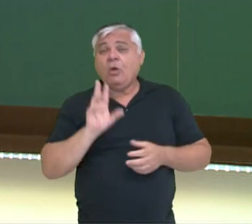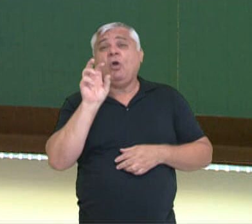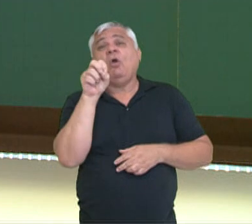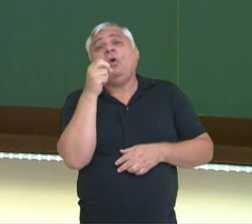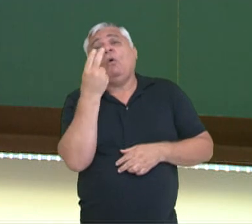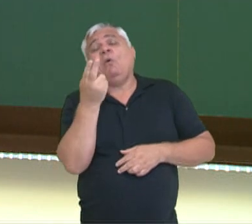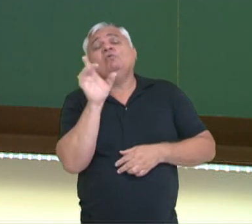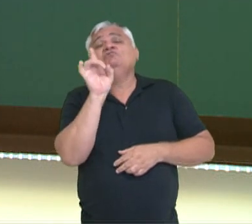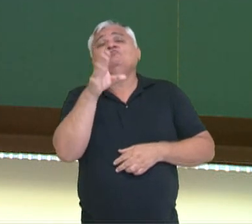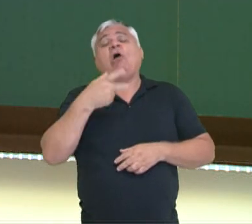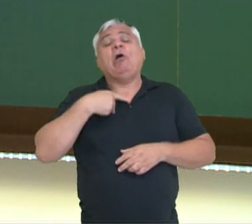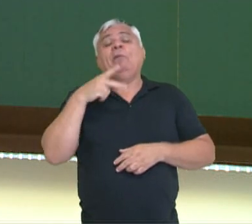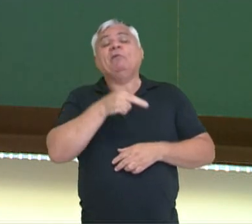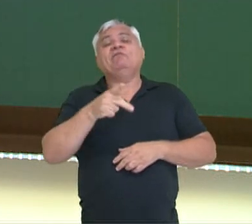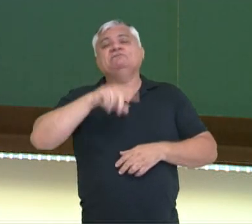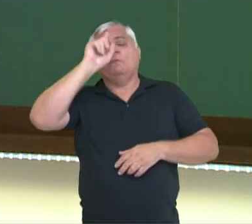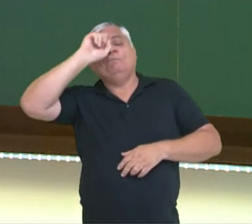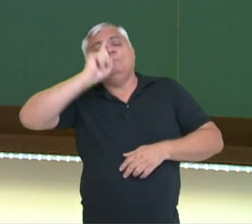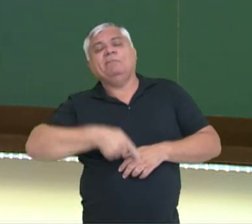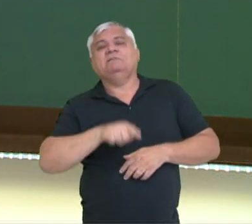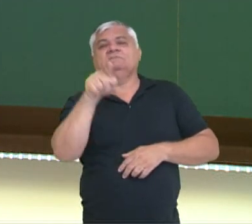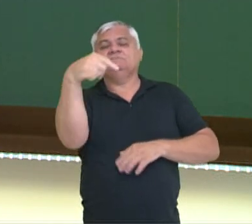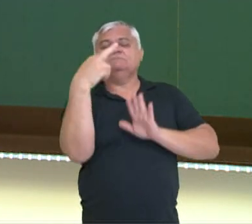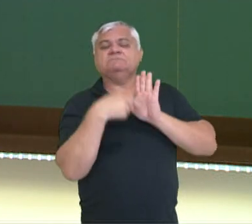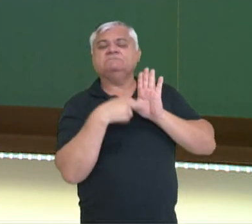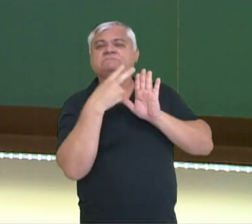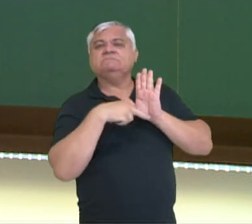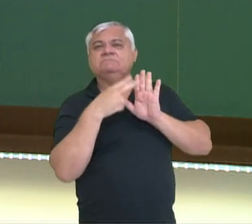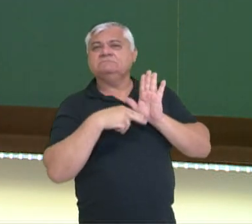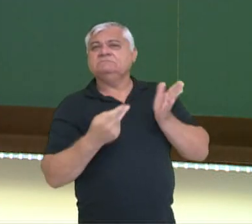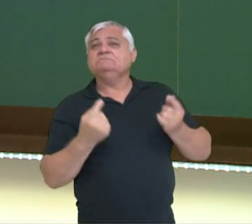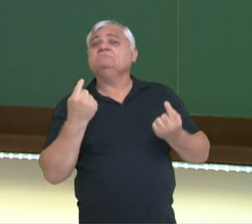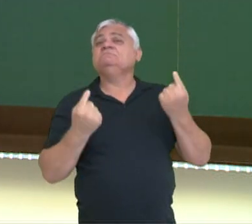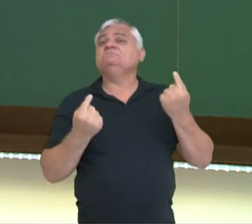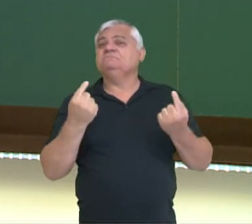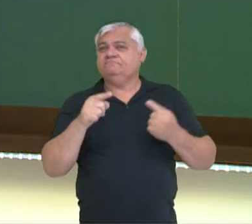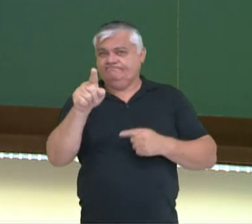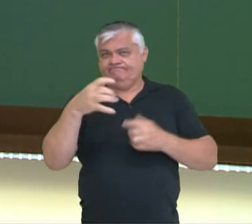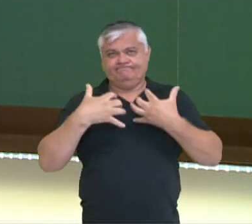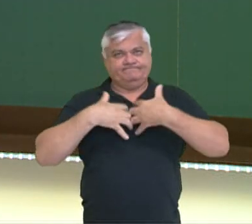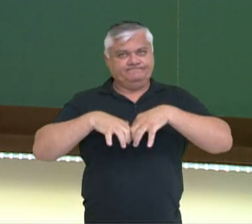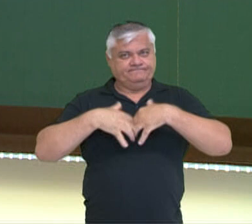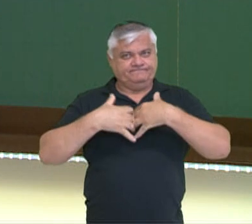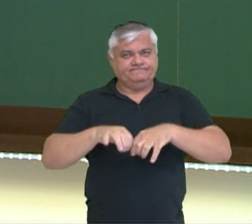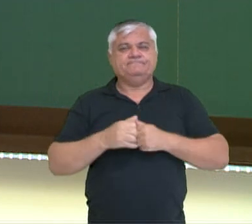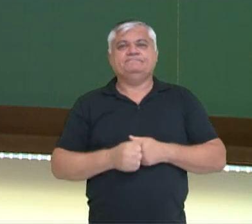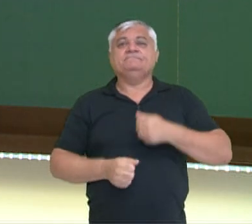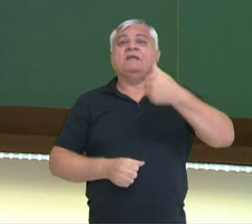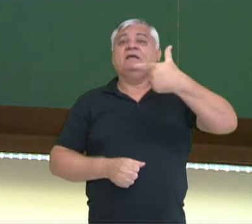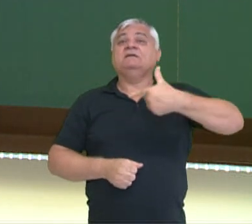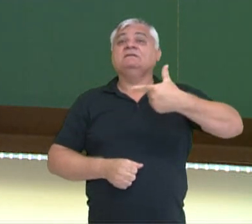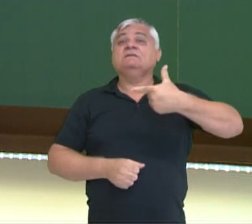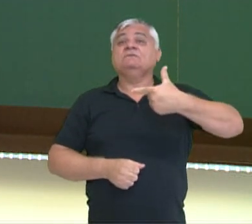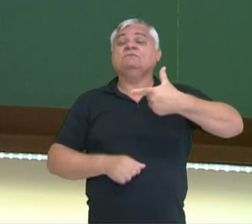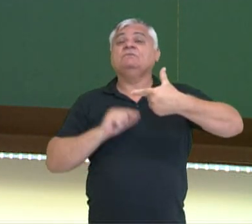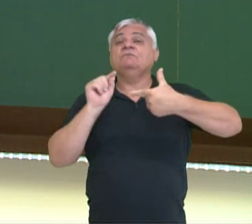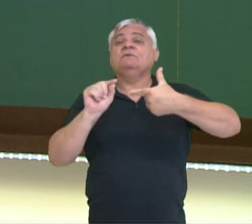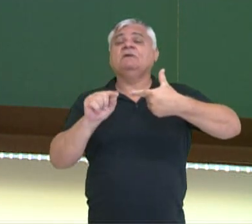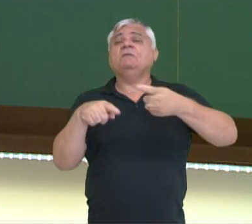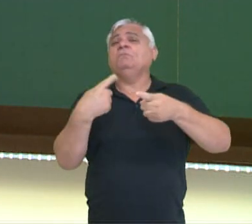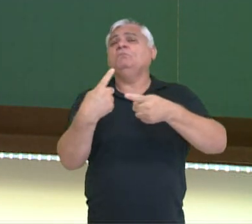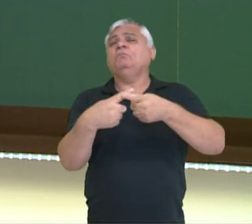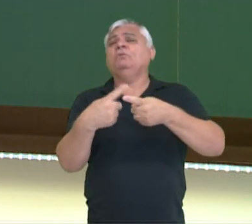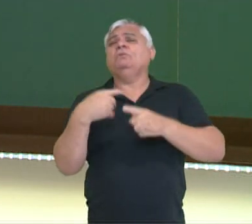sua professora manda você ler? Vai pensando aí um pouquinho sobre isso. E a segunda pergunta é, por que